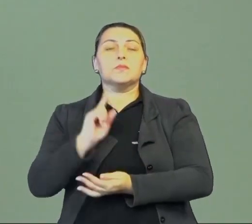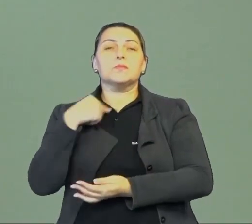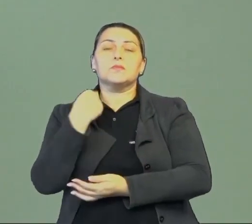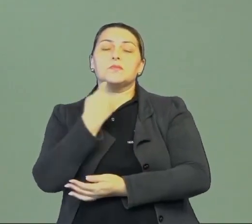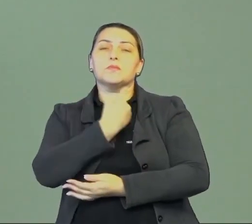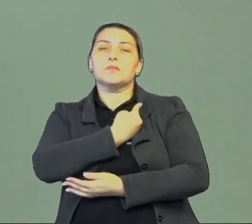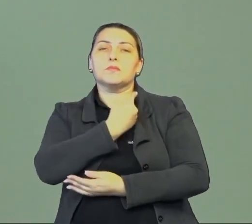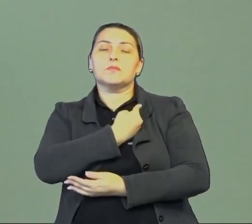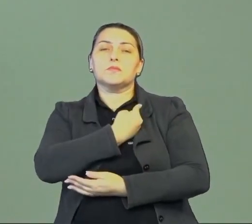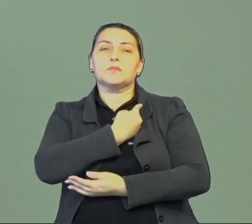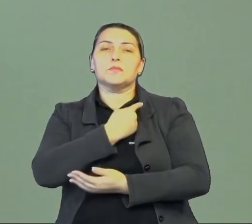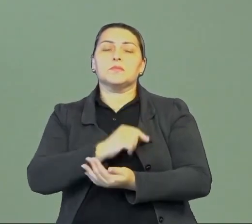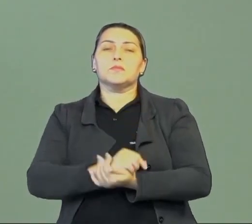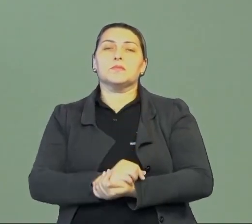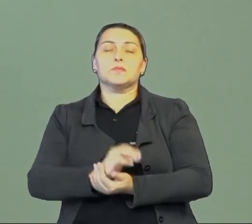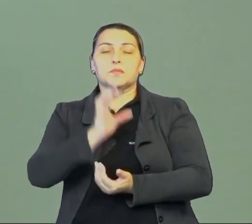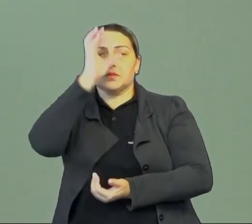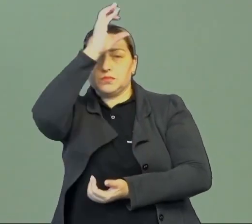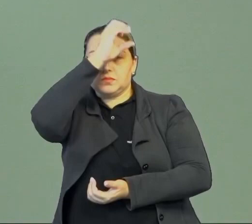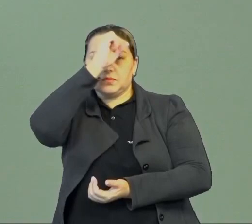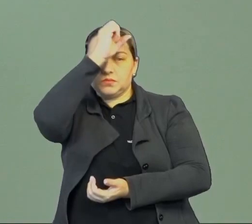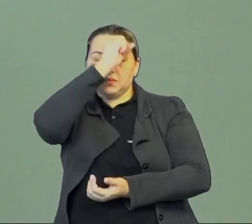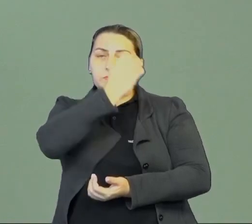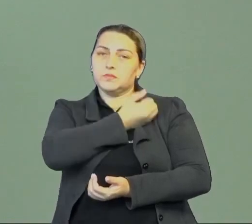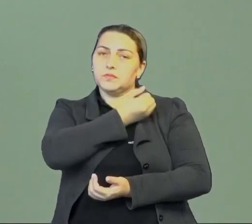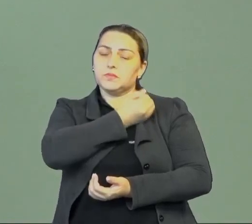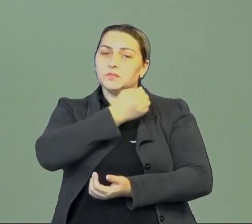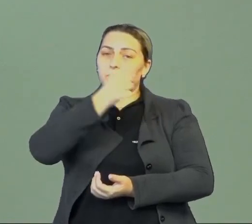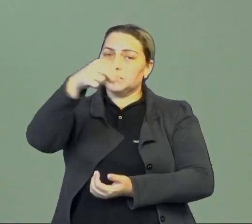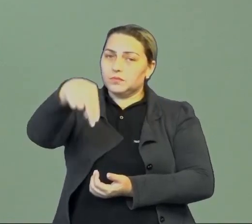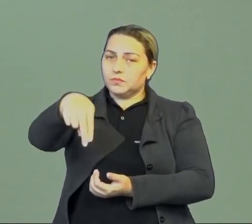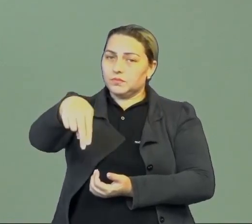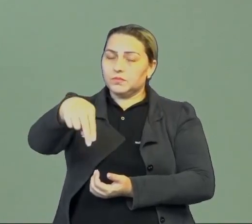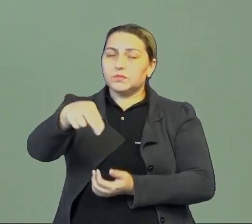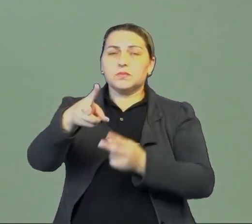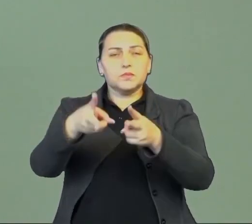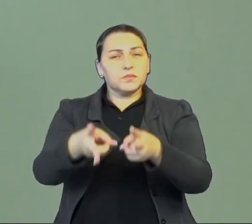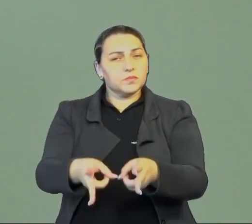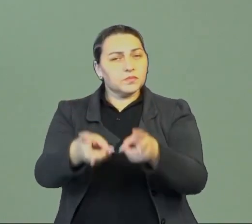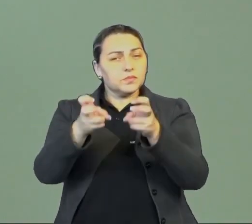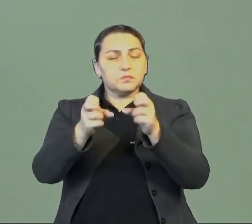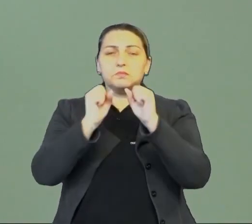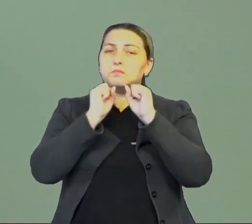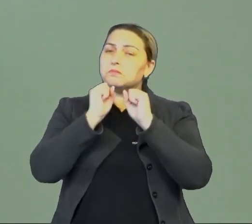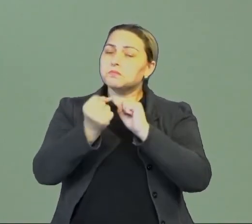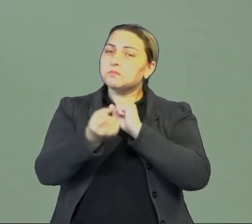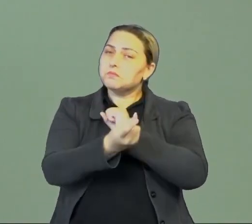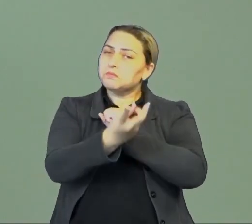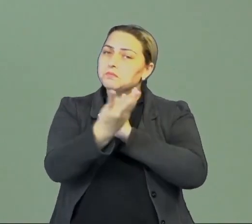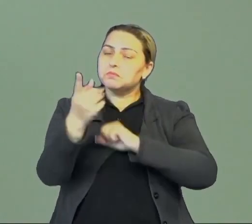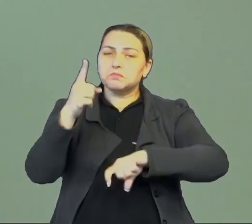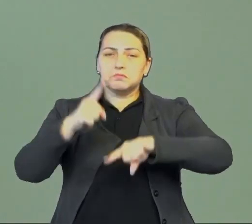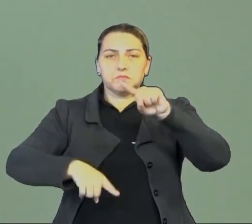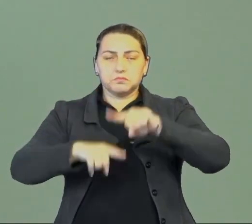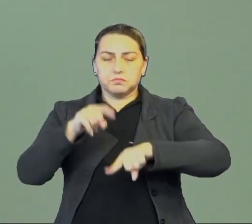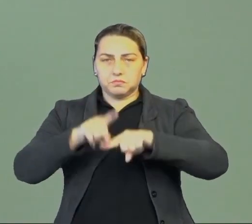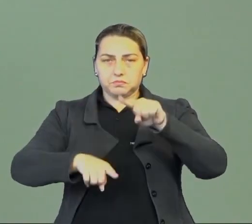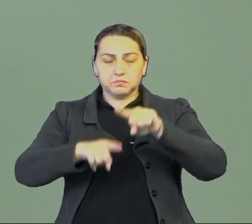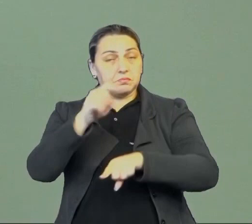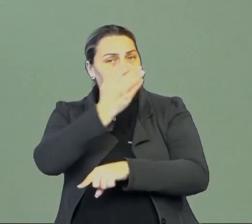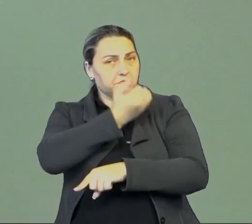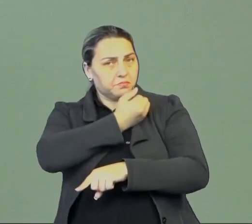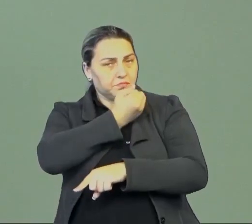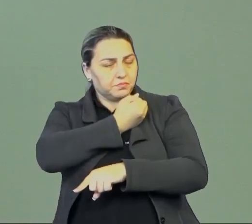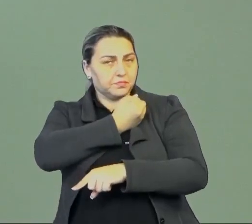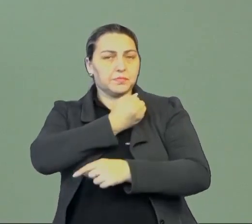nós aprendemos sobre os números naturais nós percebemos que podemos quantificar as coisas com